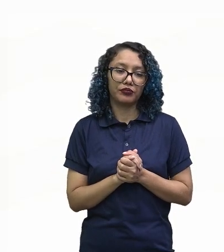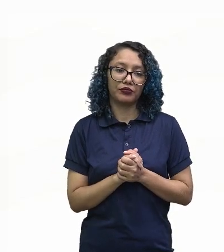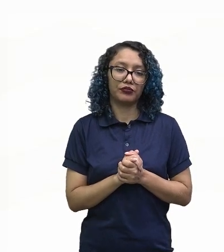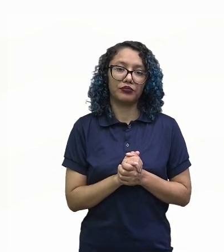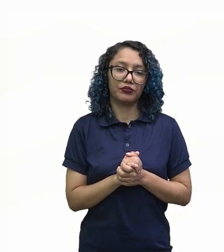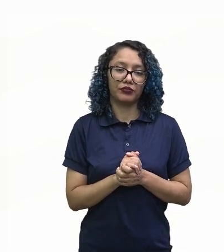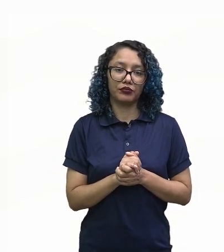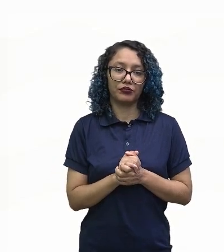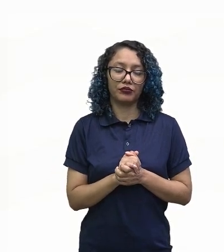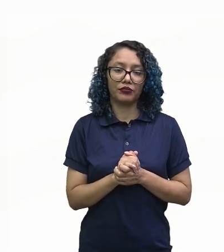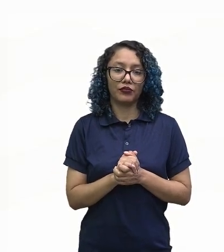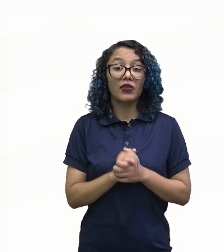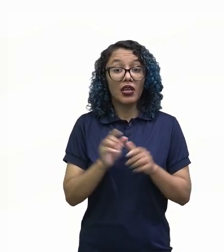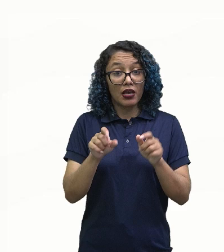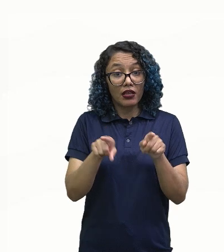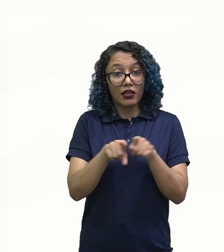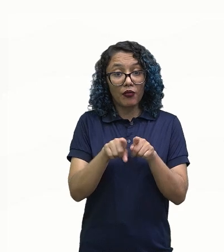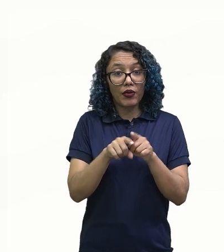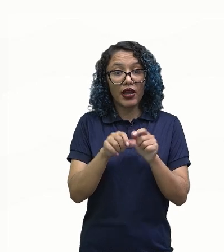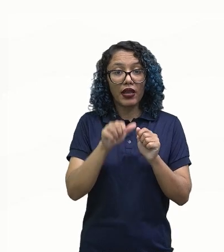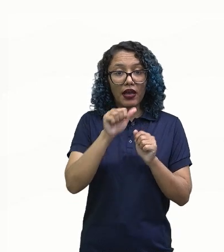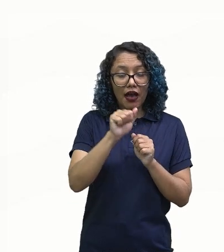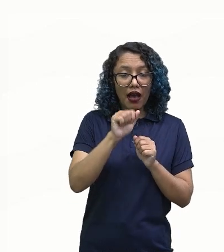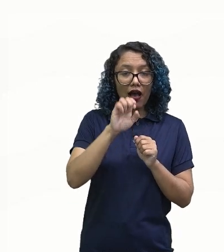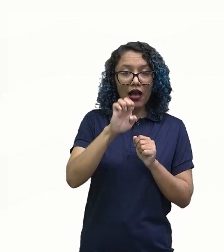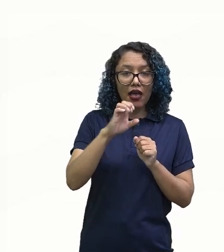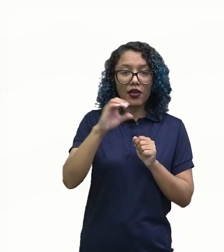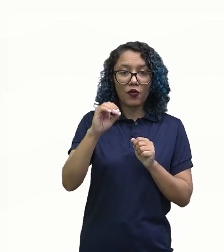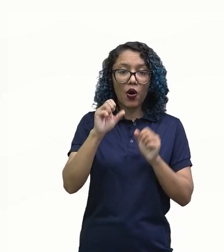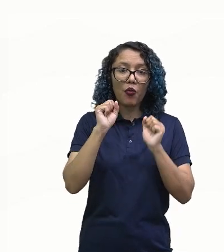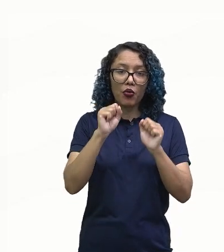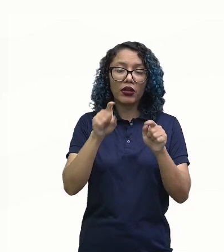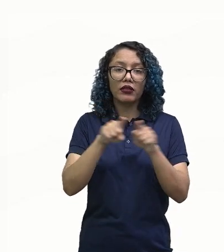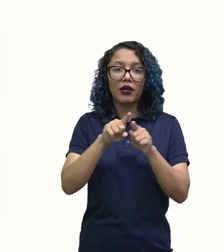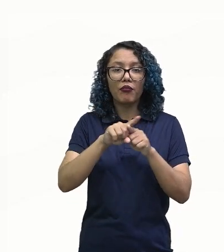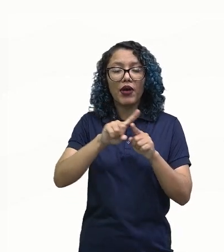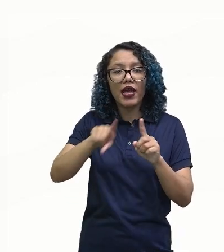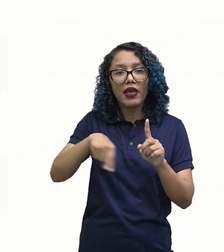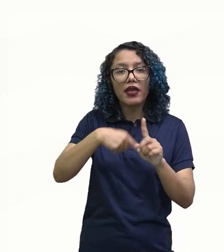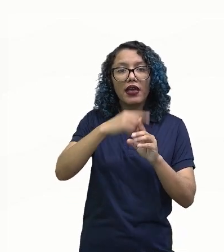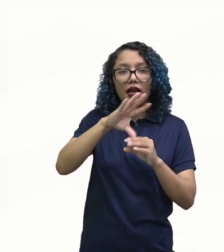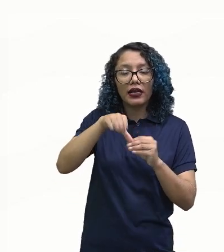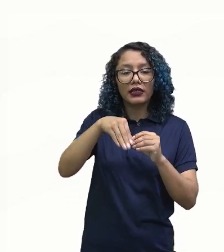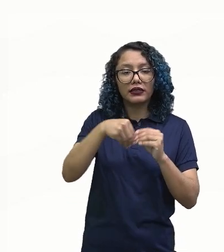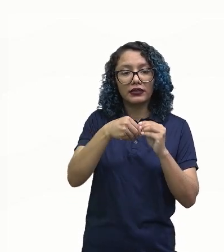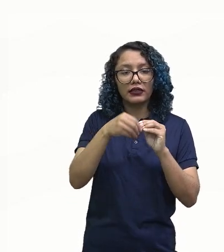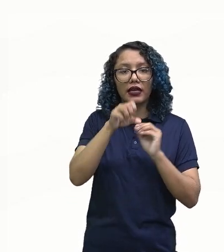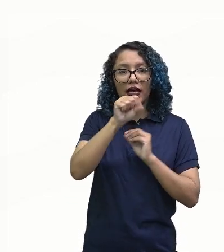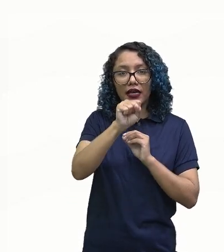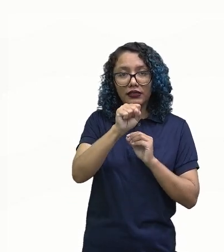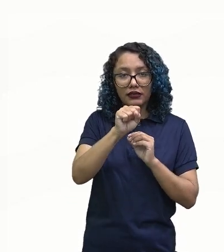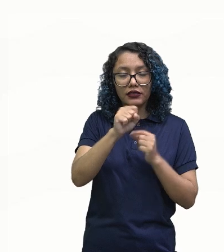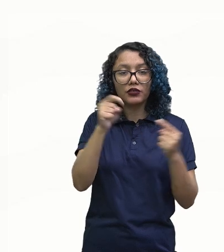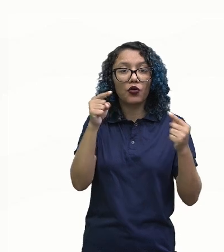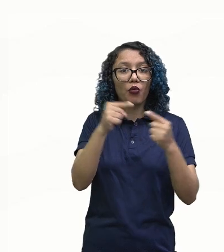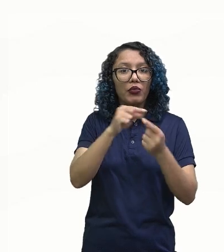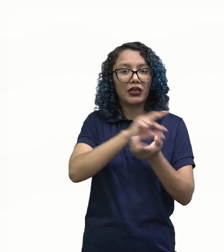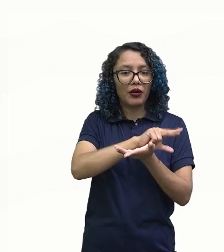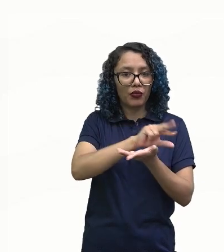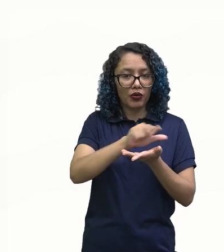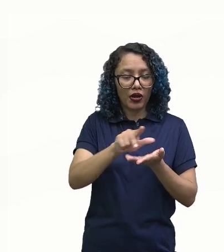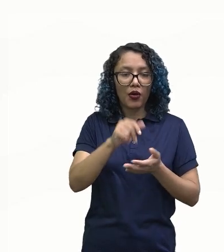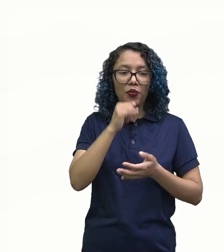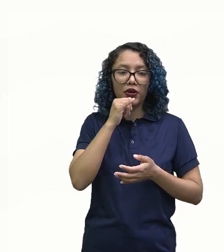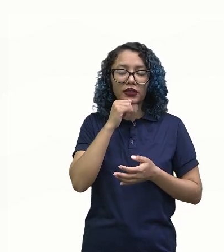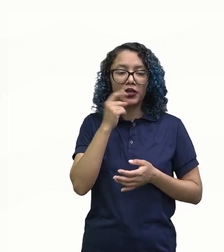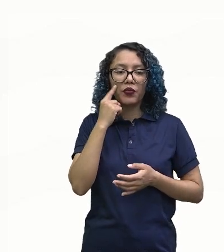do S, né? Podendo indicar o quê? O plural da palavra. Como vocês podem ver em